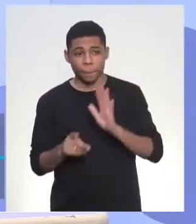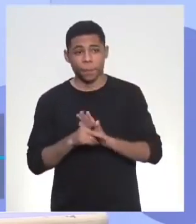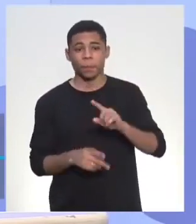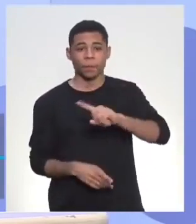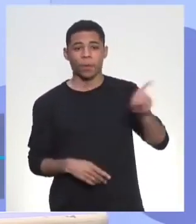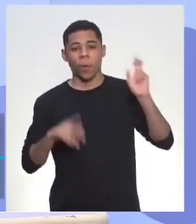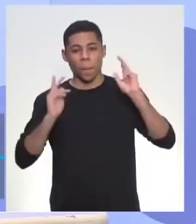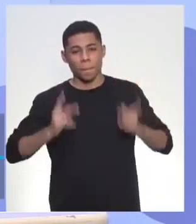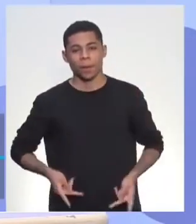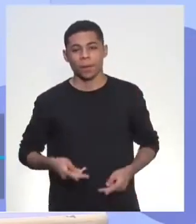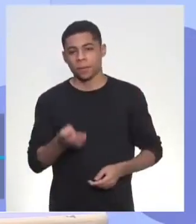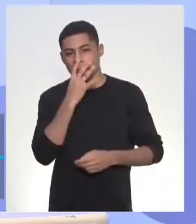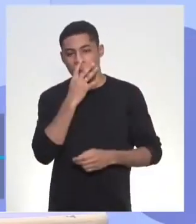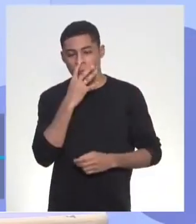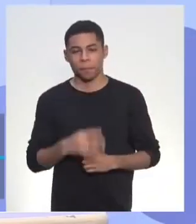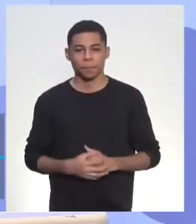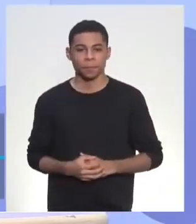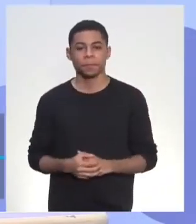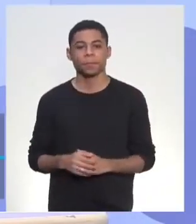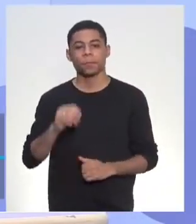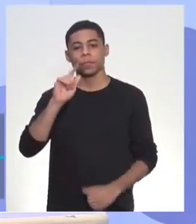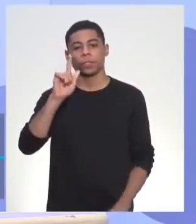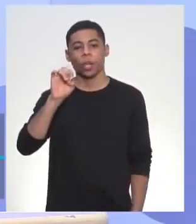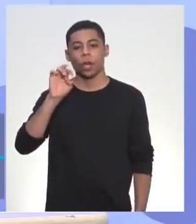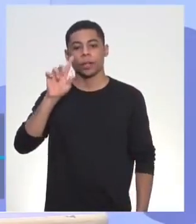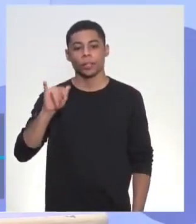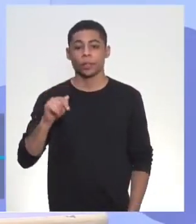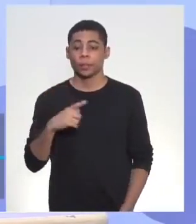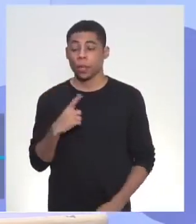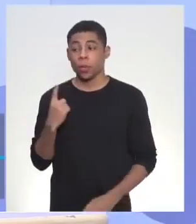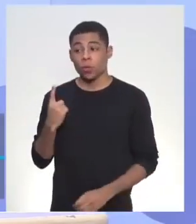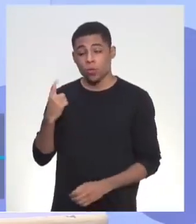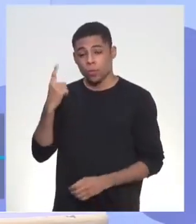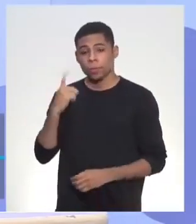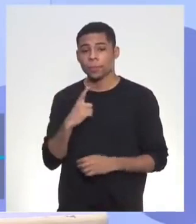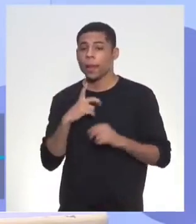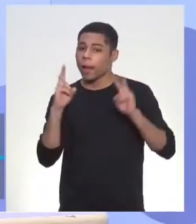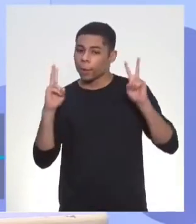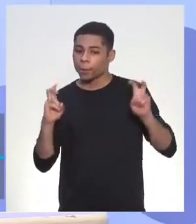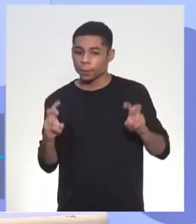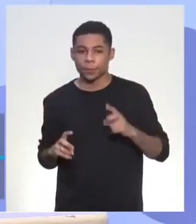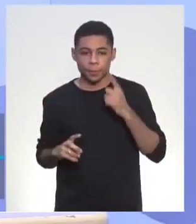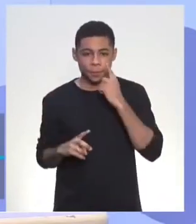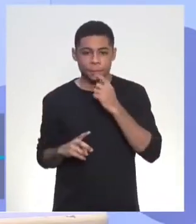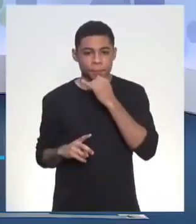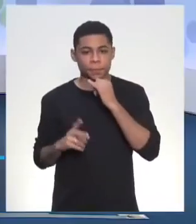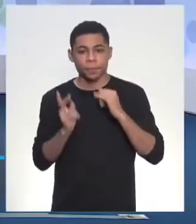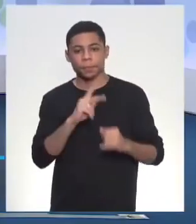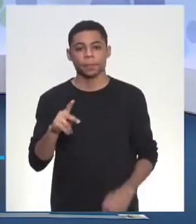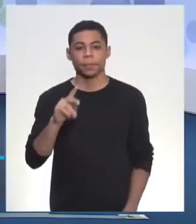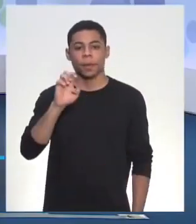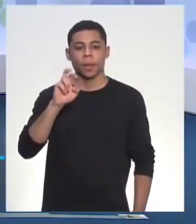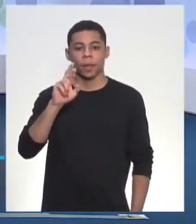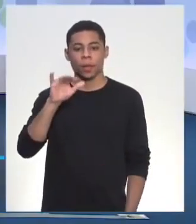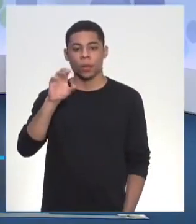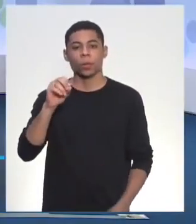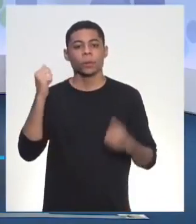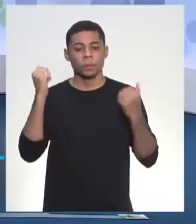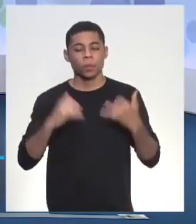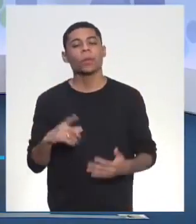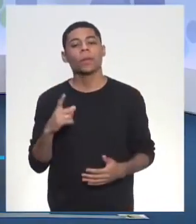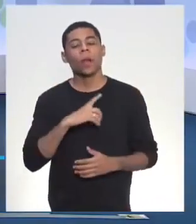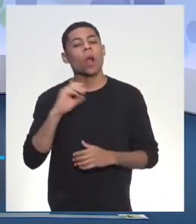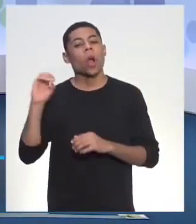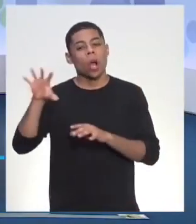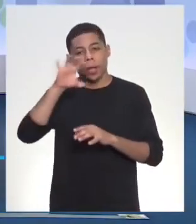humano. Boa. Georgia, aí tem uma aqui que já está relacionando alguns assuntos. Ó, o professor Érico comentou aqui.